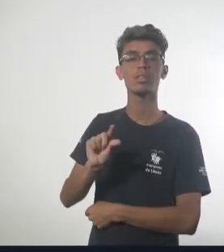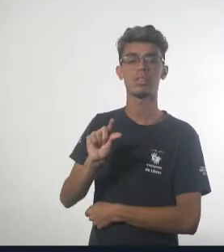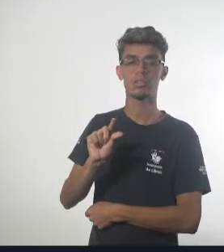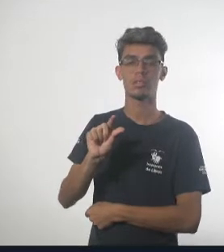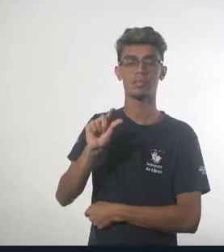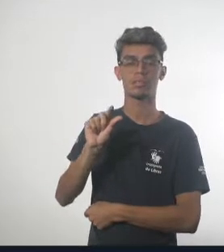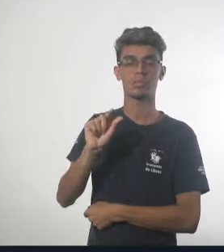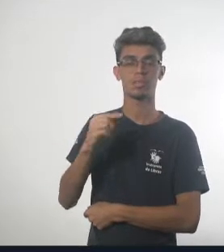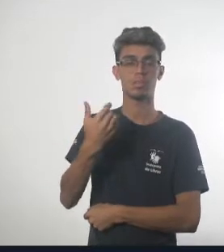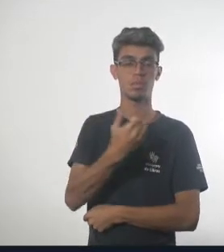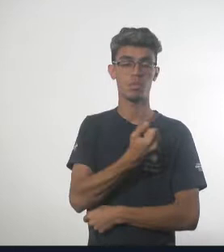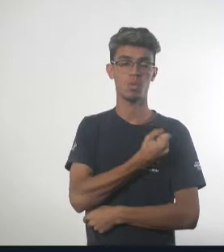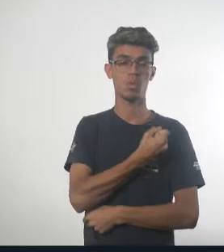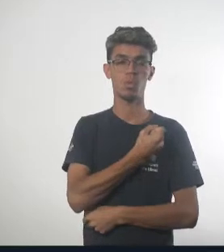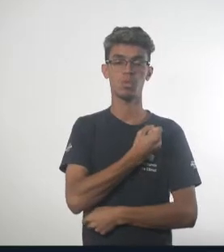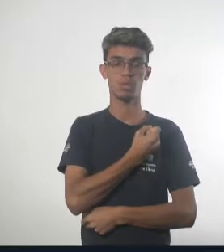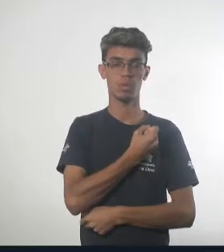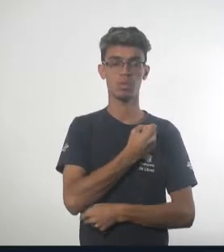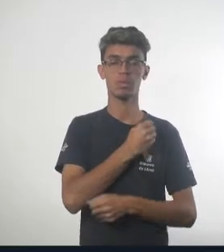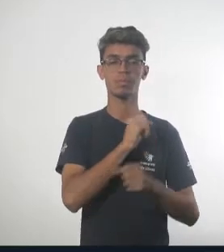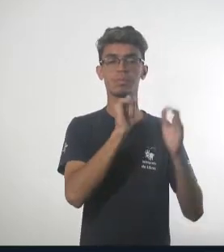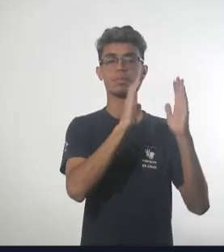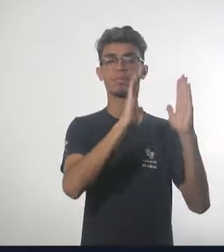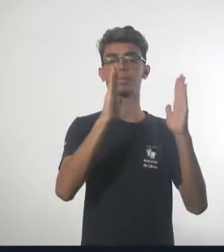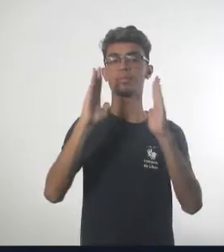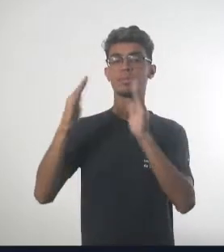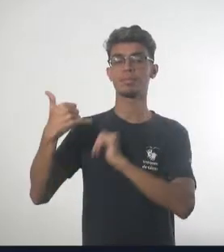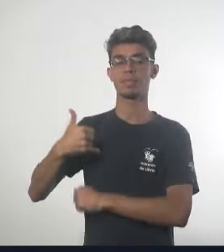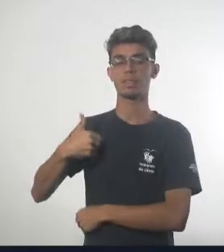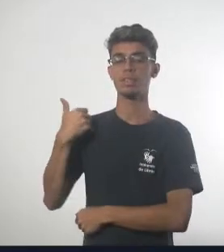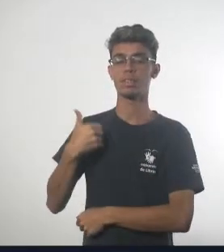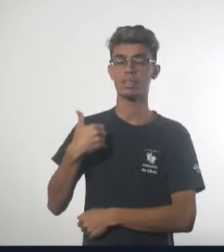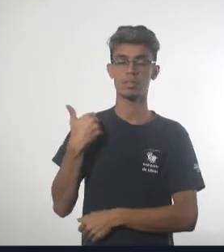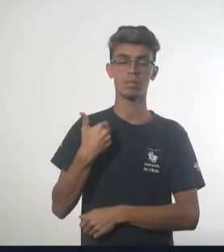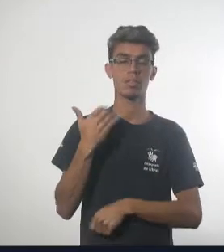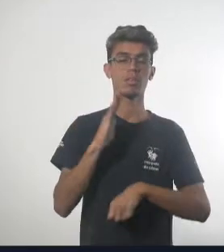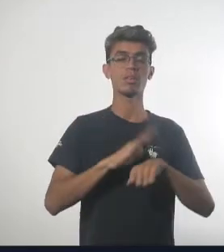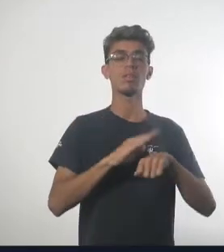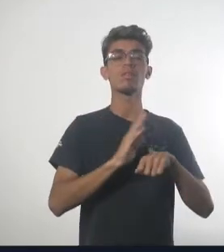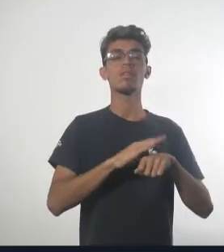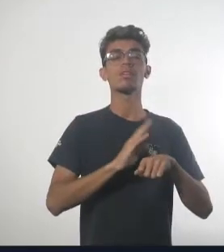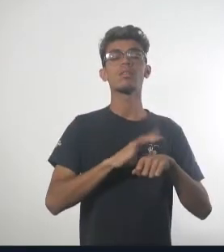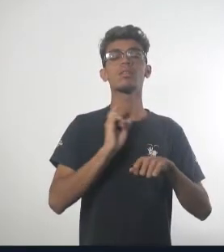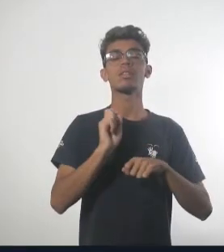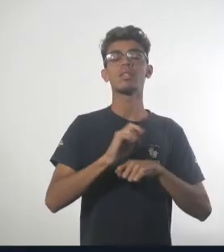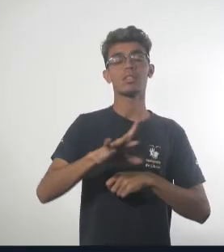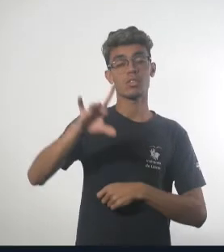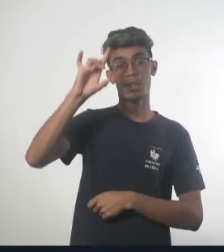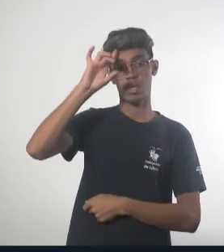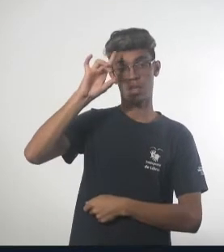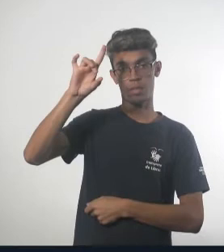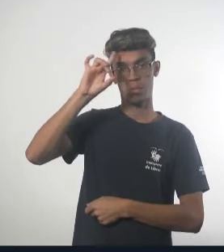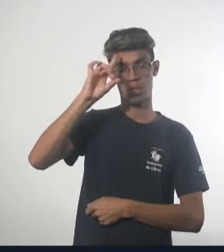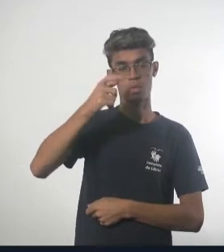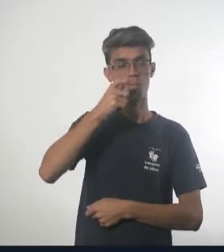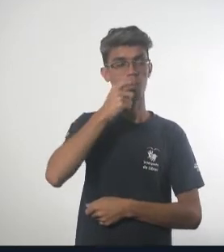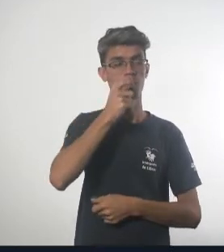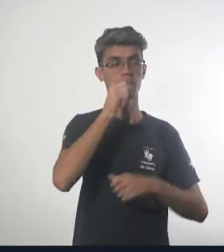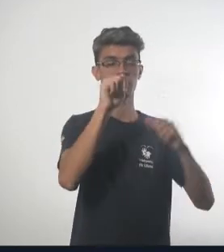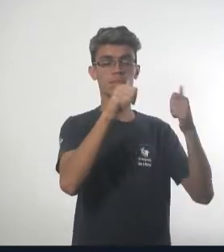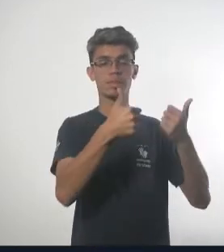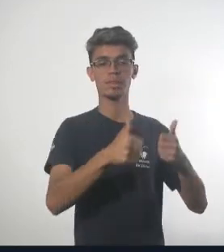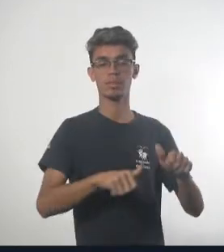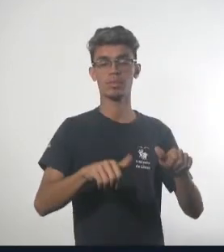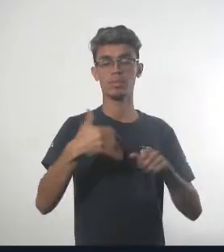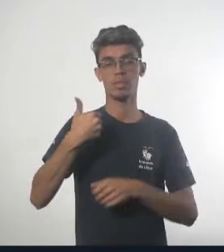Trouxemos também os números, né, a distribuição por faixa etária, que deram origem a esses gráficos e que a gente acompanha aí diariamente, distribuídos por